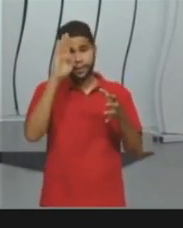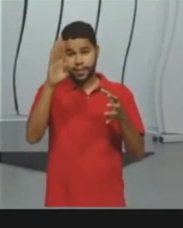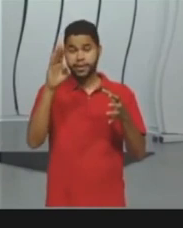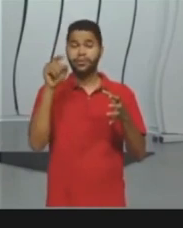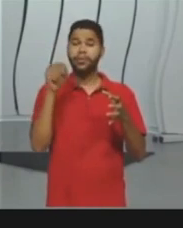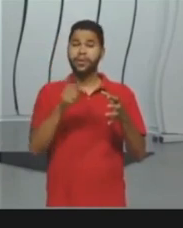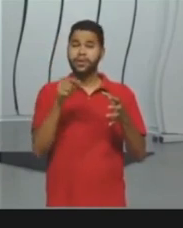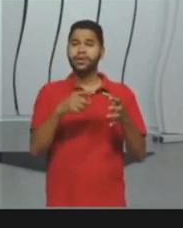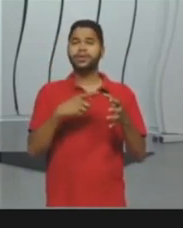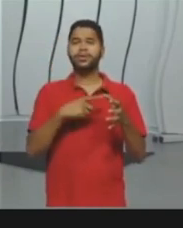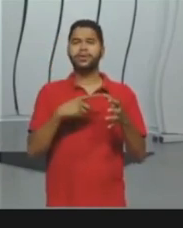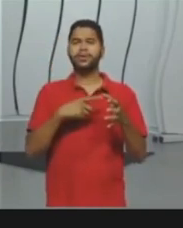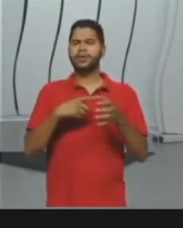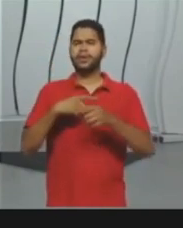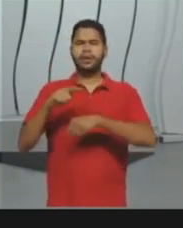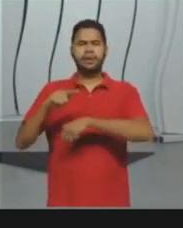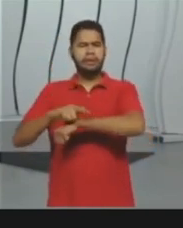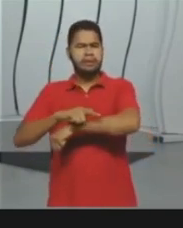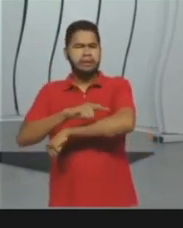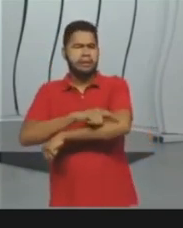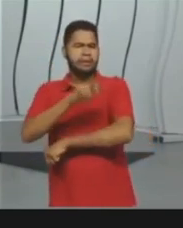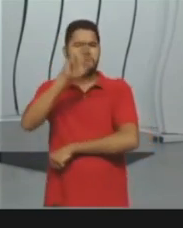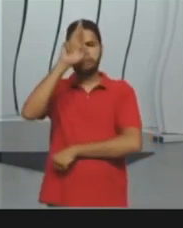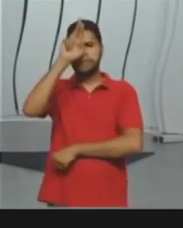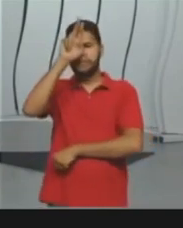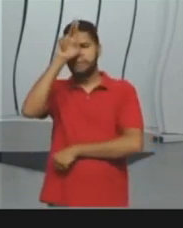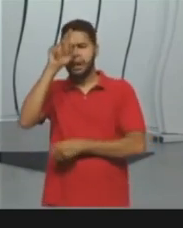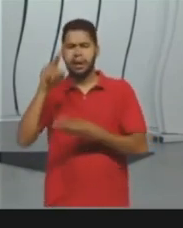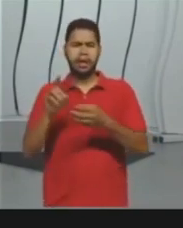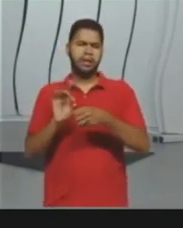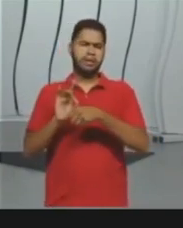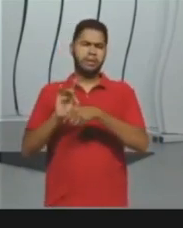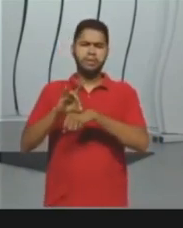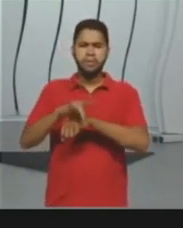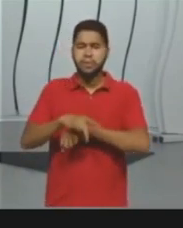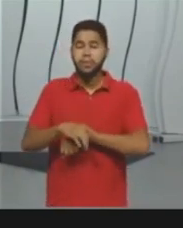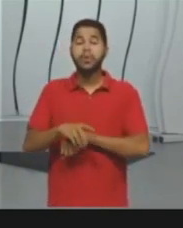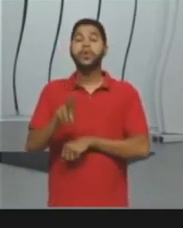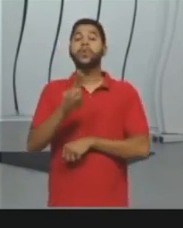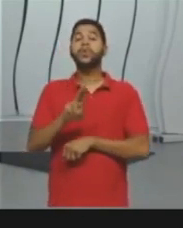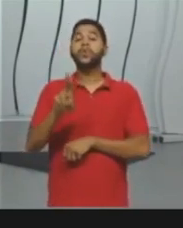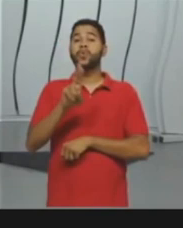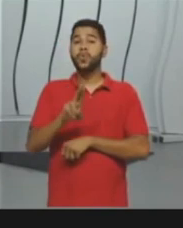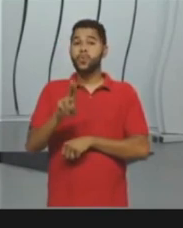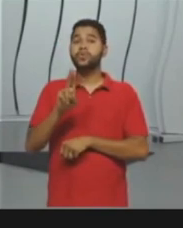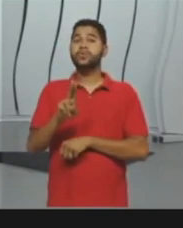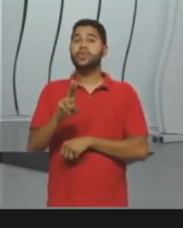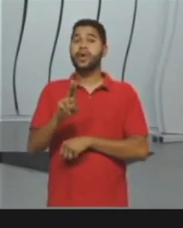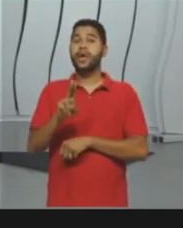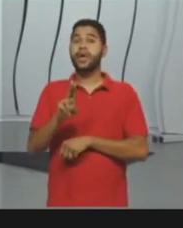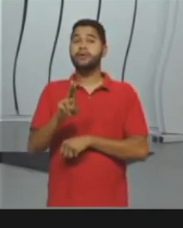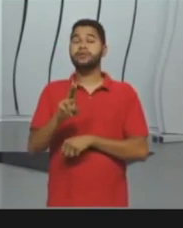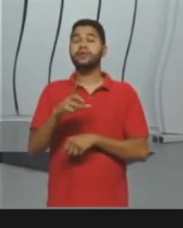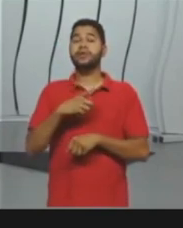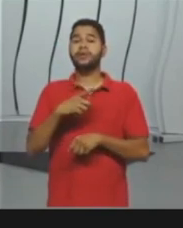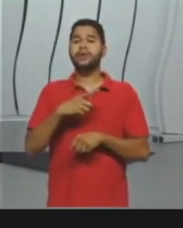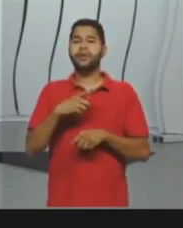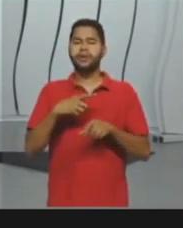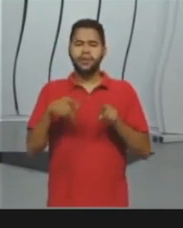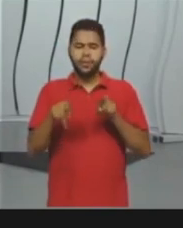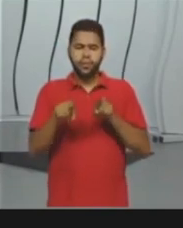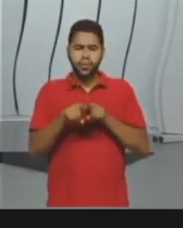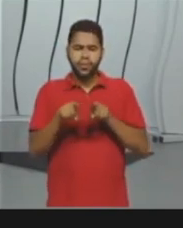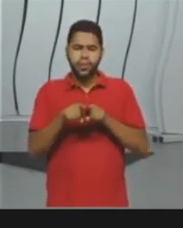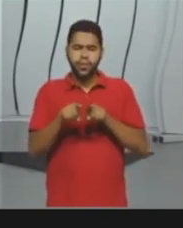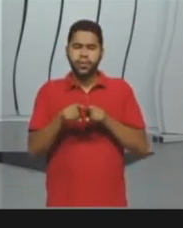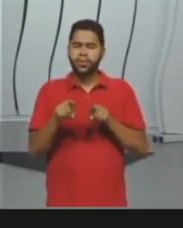insetos, principalmente eles. Nós temos aí grilos, né, baratas, formigas, usam a respiração traqueal, que são